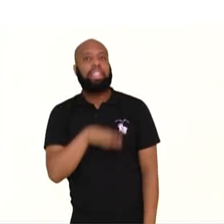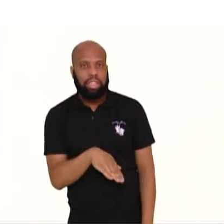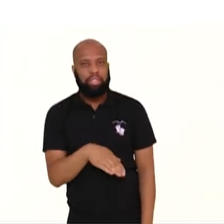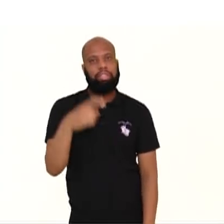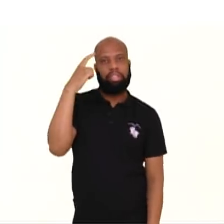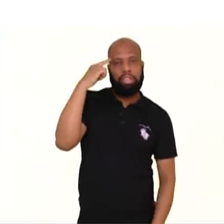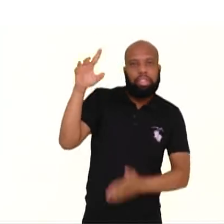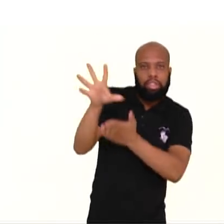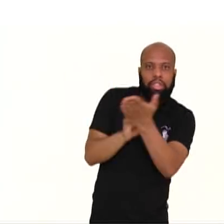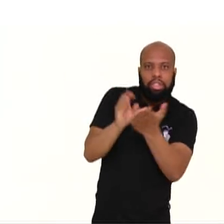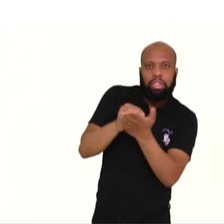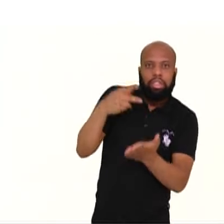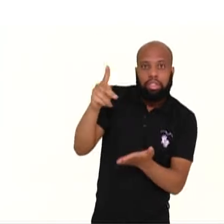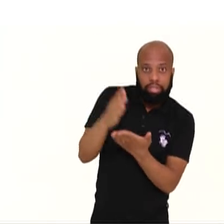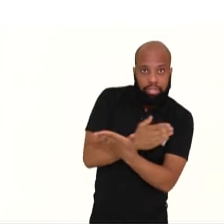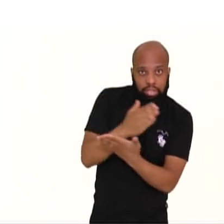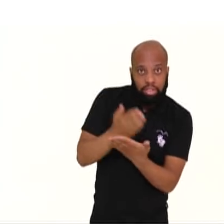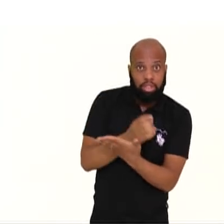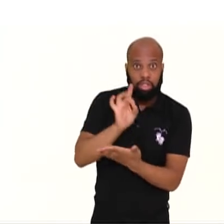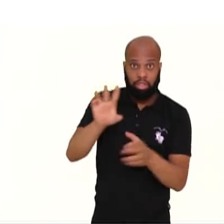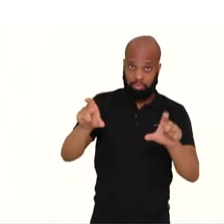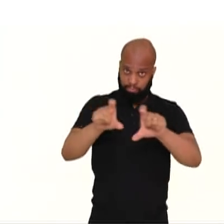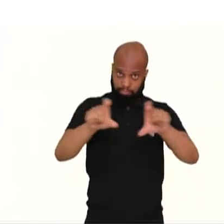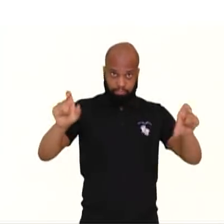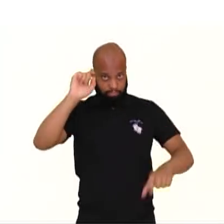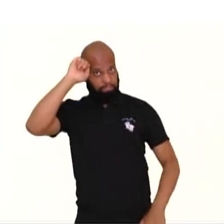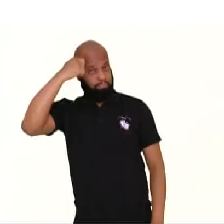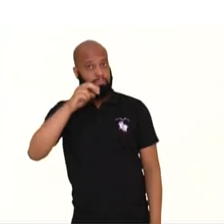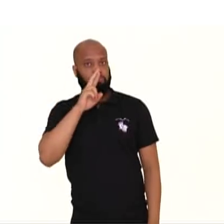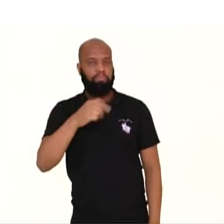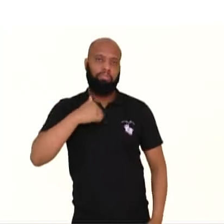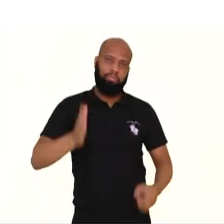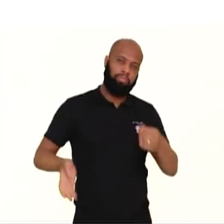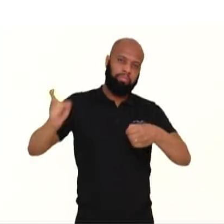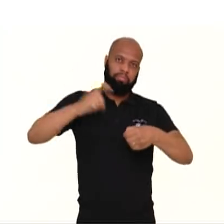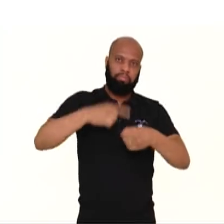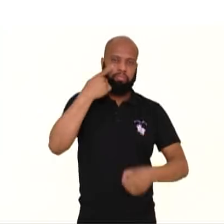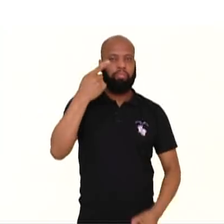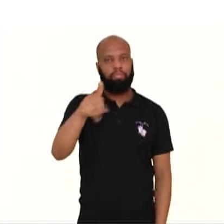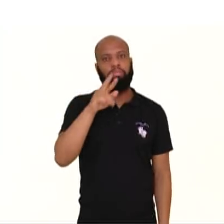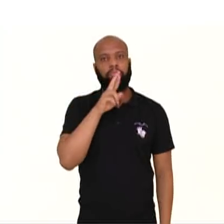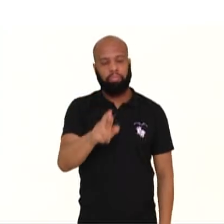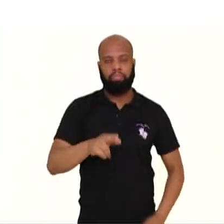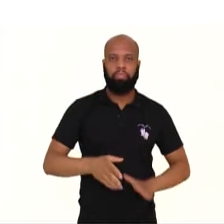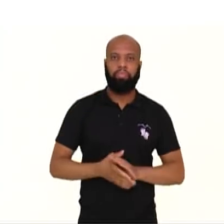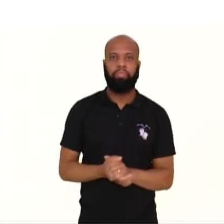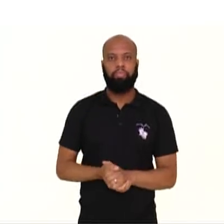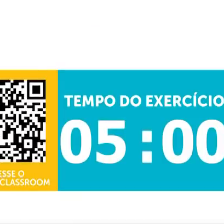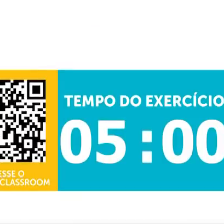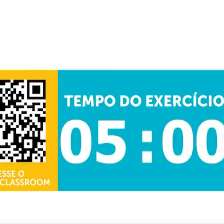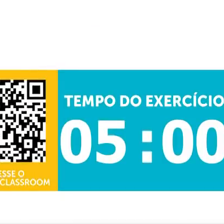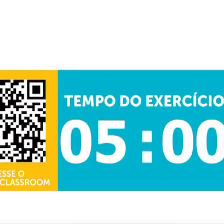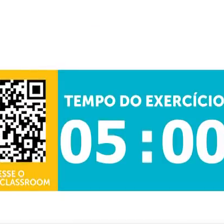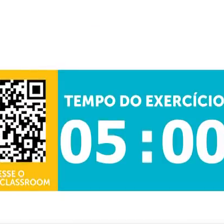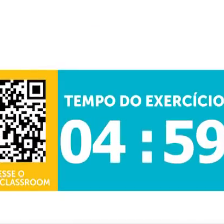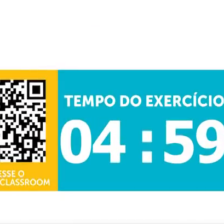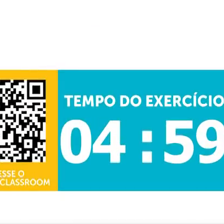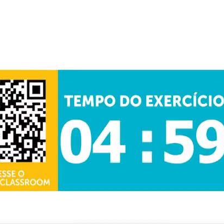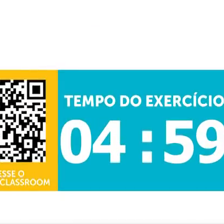pouquinho, copia no caderno só o enigma da Esfinge, responda e logo a gente volta com algumas reflexões. Ok?